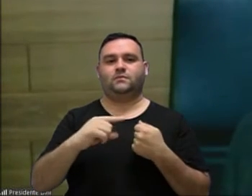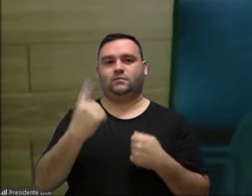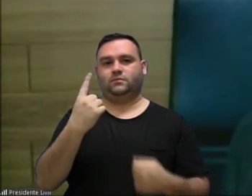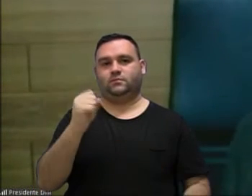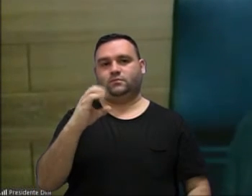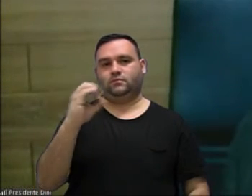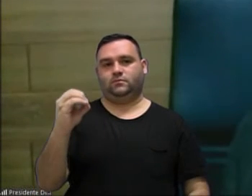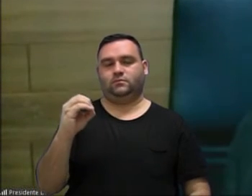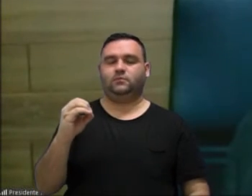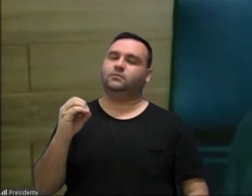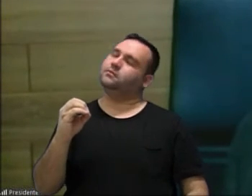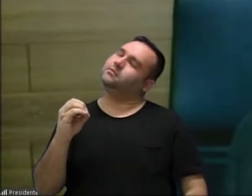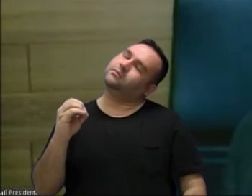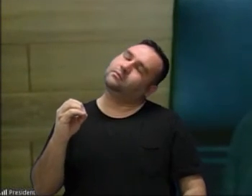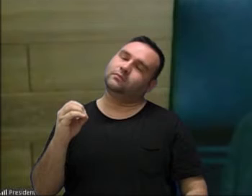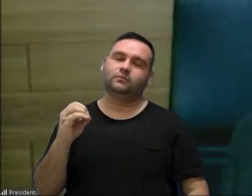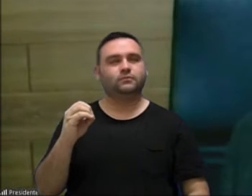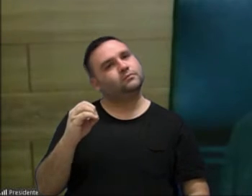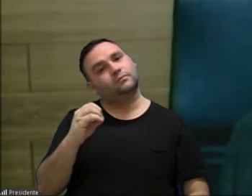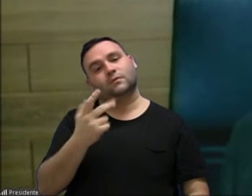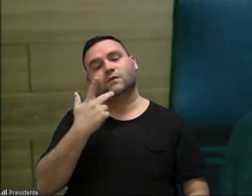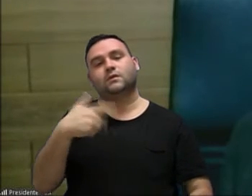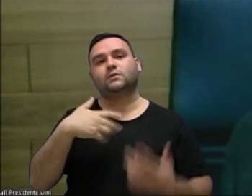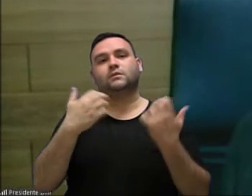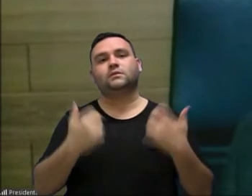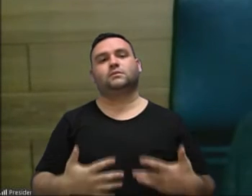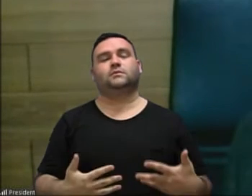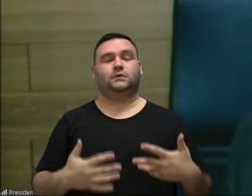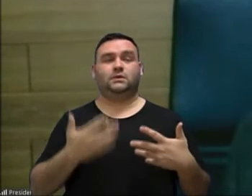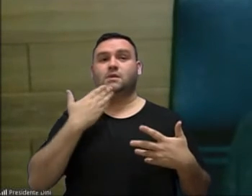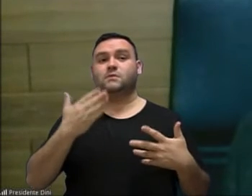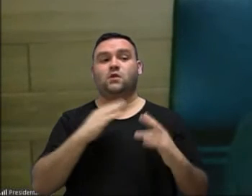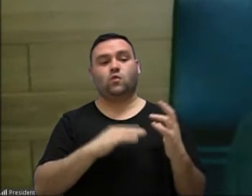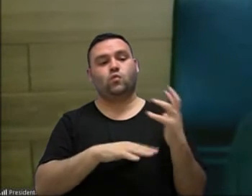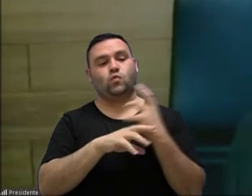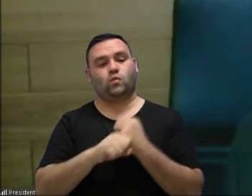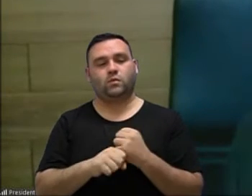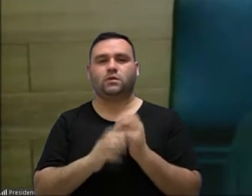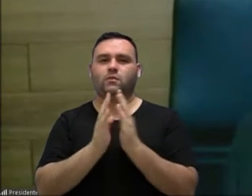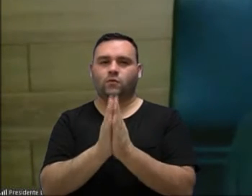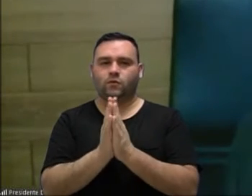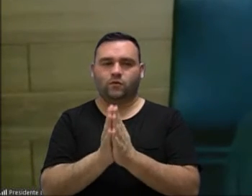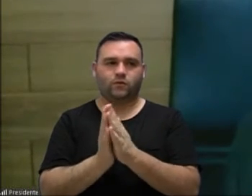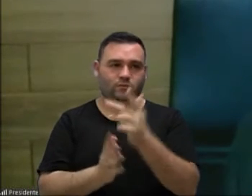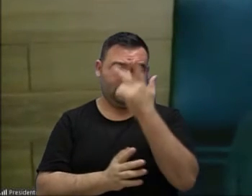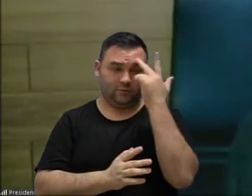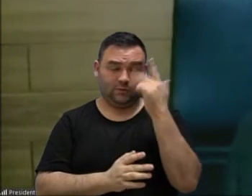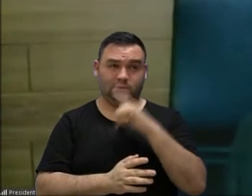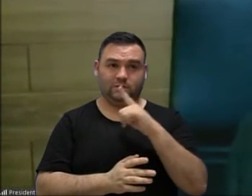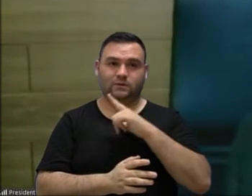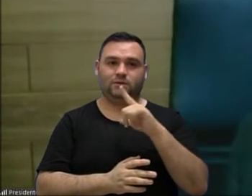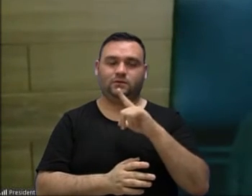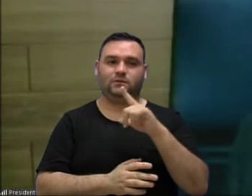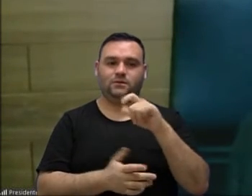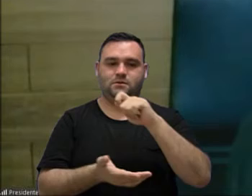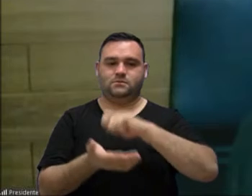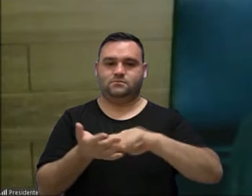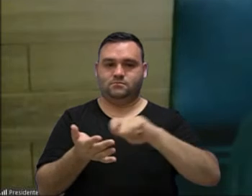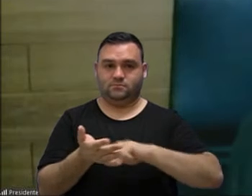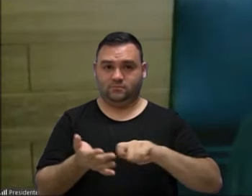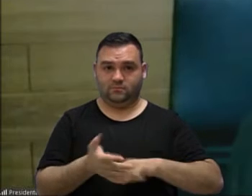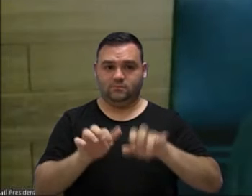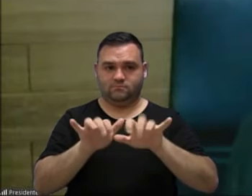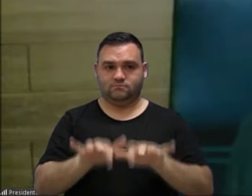180 dizendo que pediram a contagem então por favor eu só solicito que o senhor faça por escrito